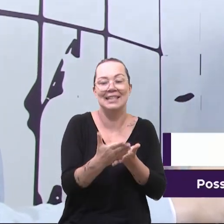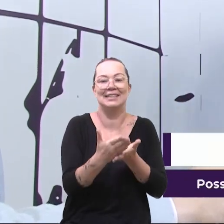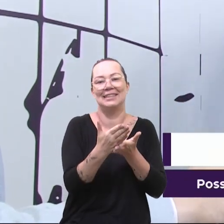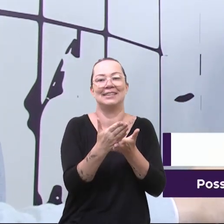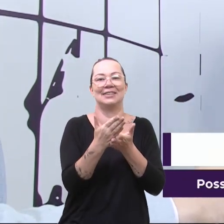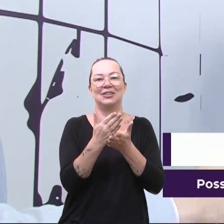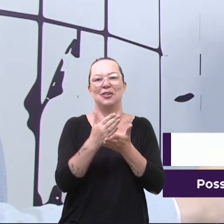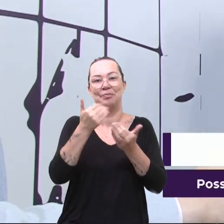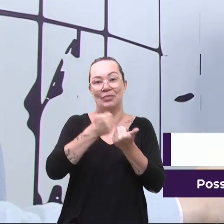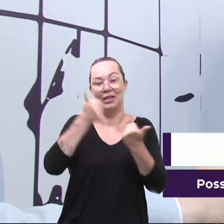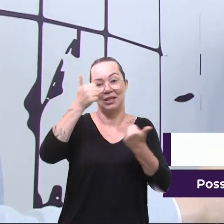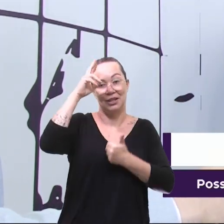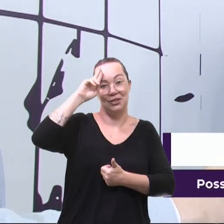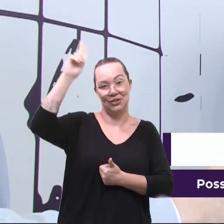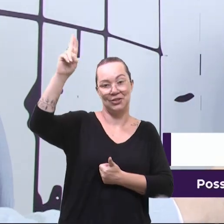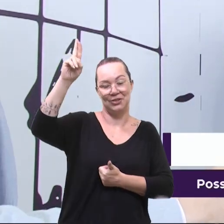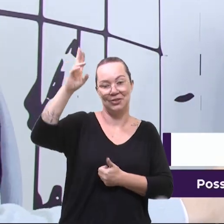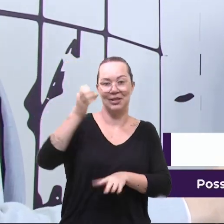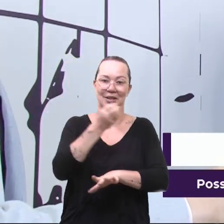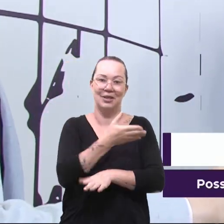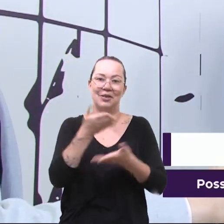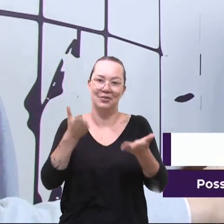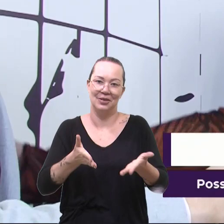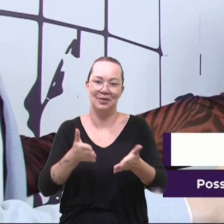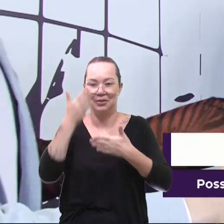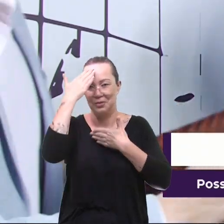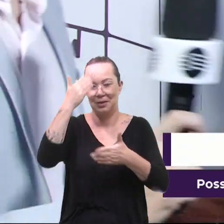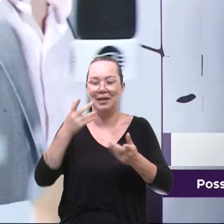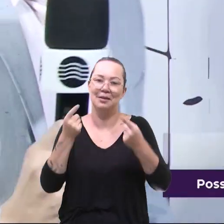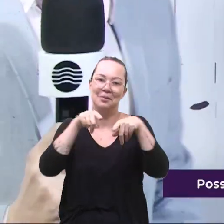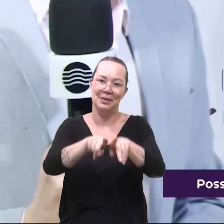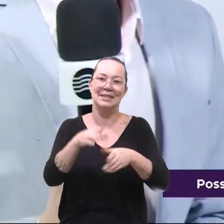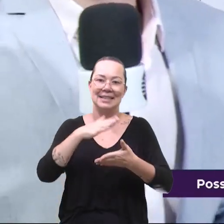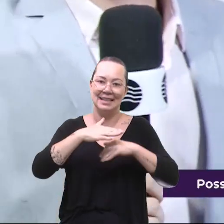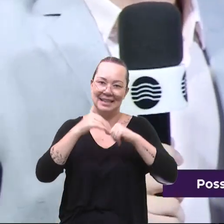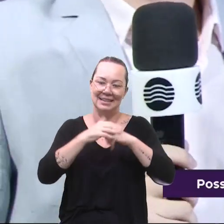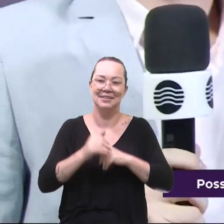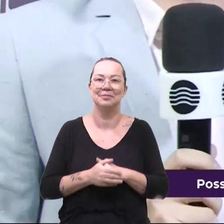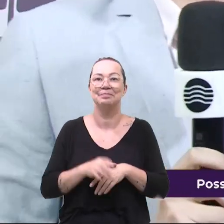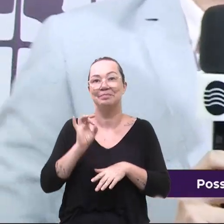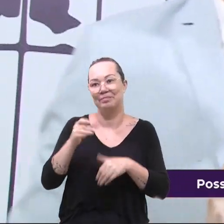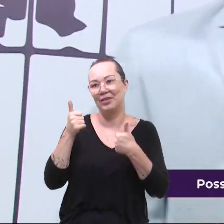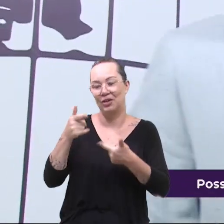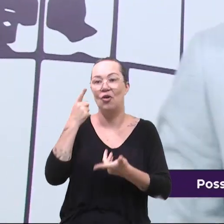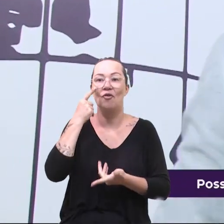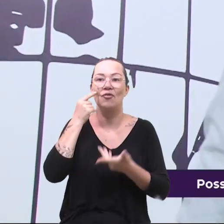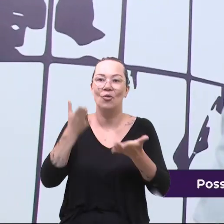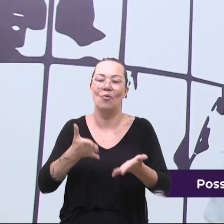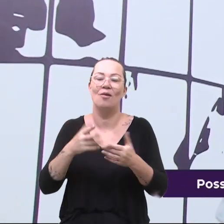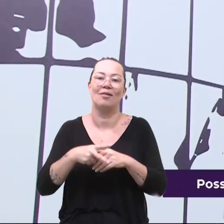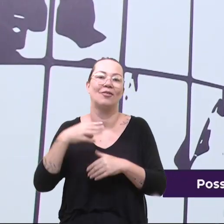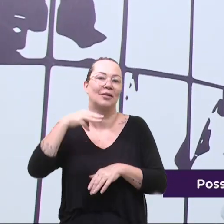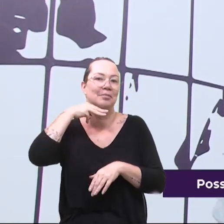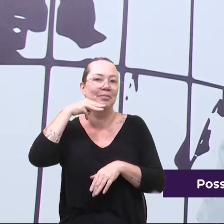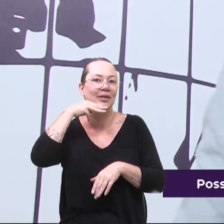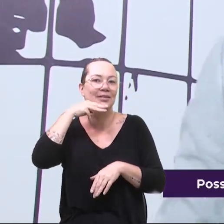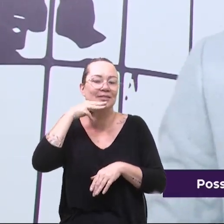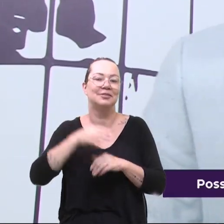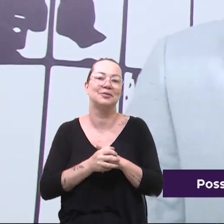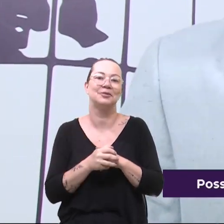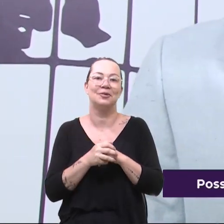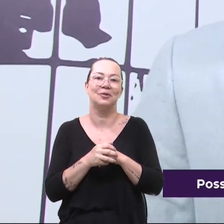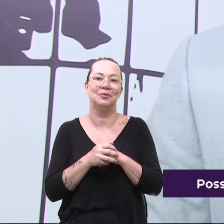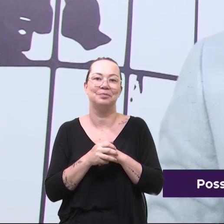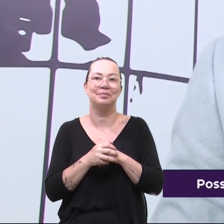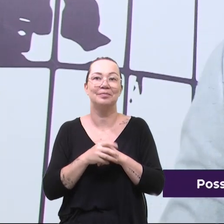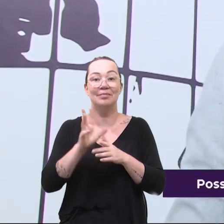mesa diretora sendo empossada agora. Muito obrigada pela parceria e pelo carinho. É isso aí, então, você ouviu o pronunciamento da vereadora Marisol Santos,